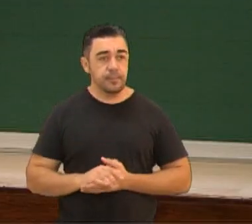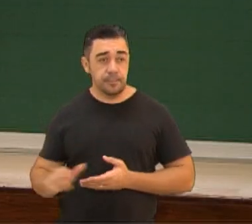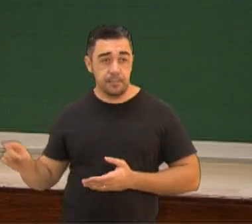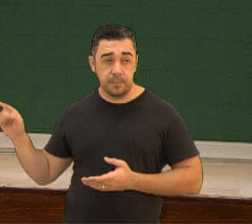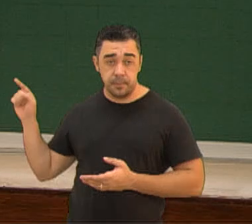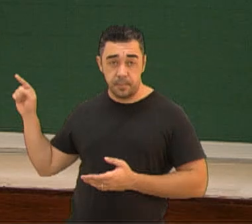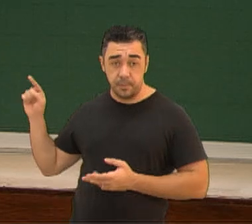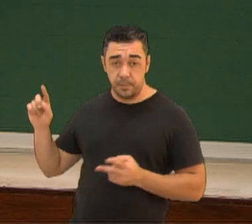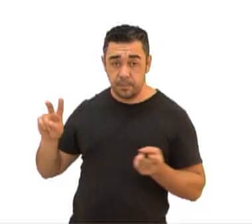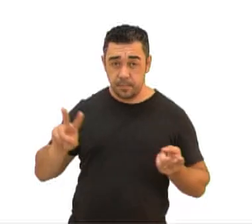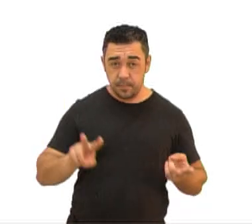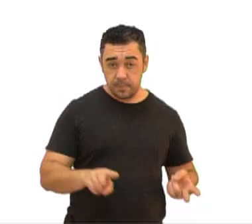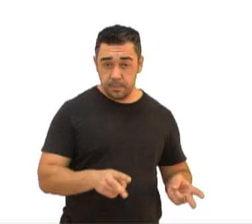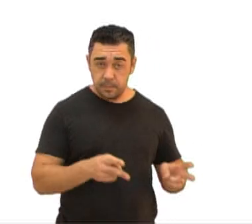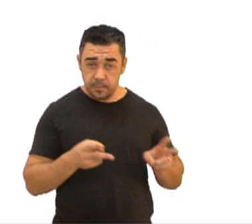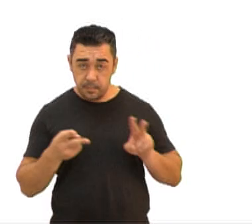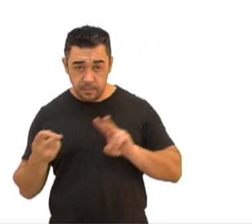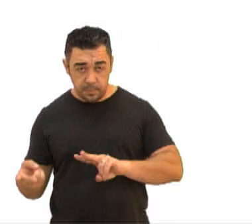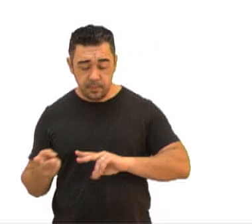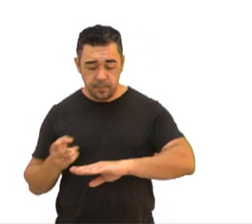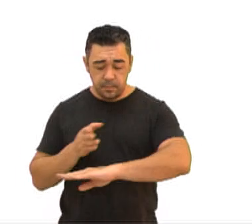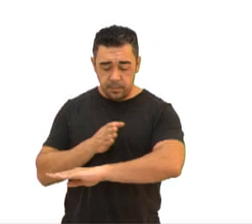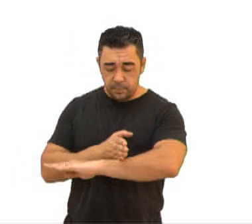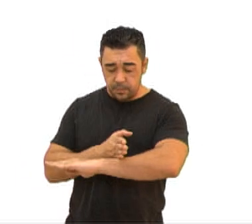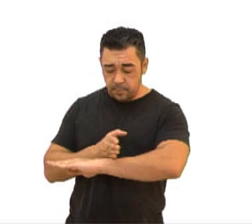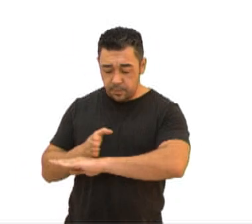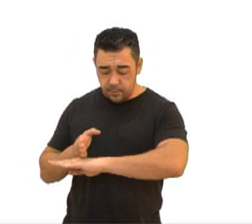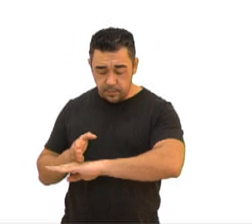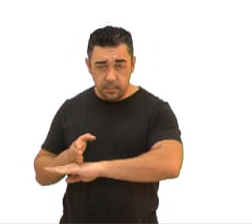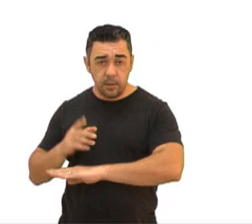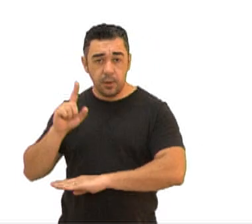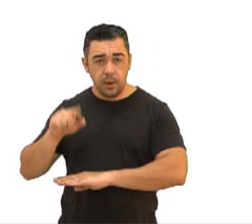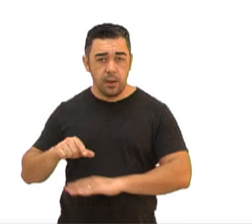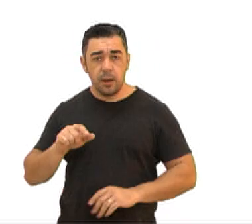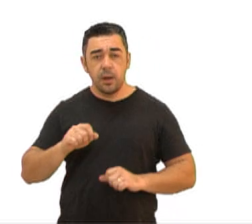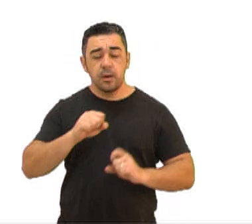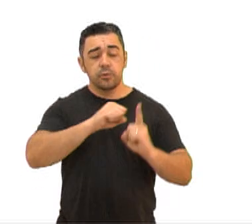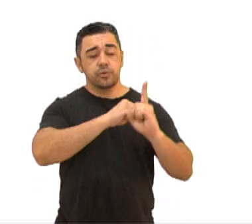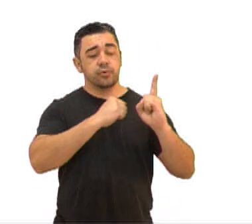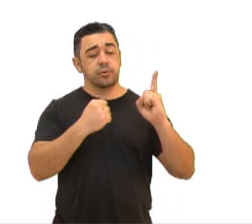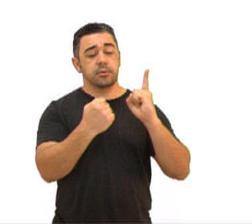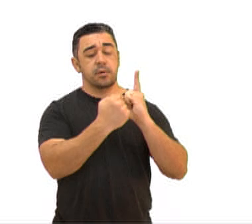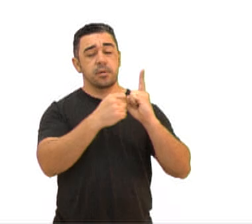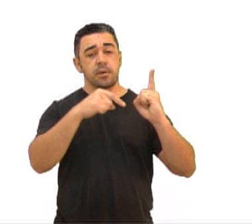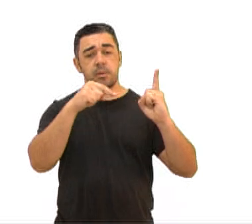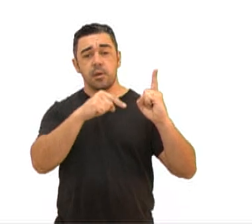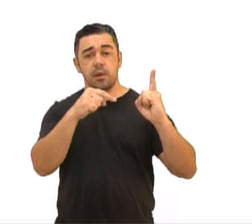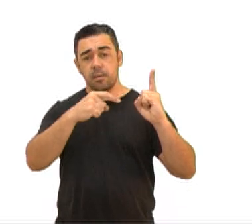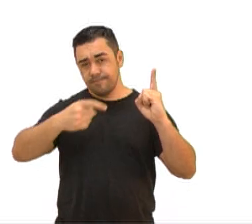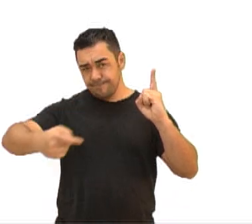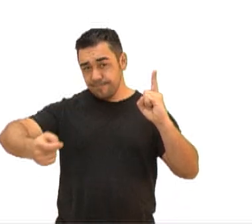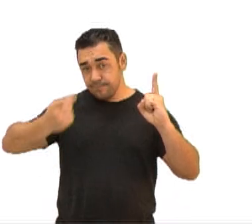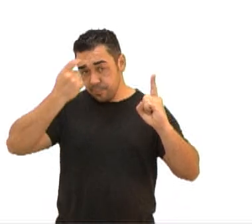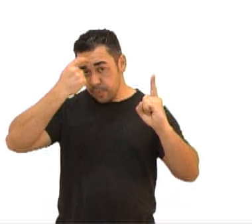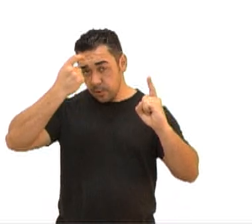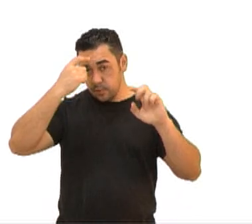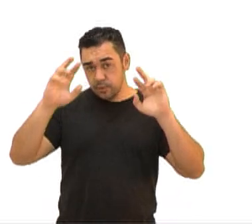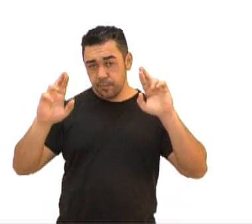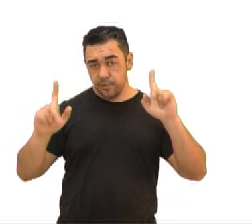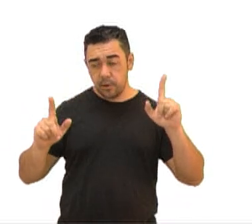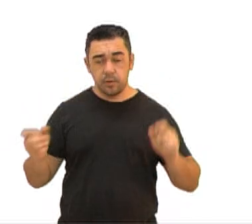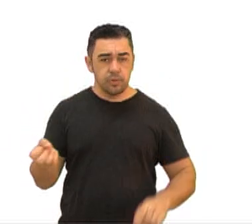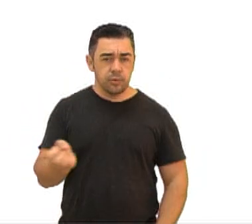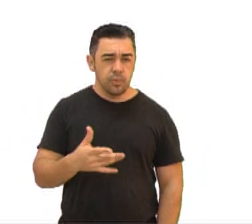nessa transição de eras históricas que a mentalidade da sociedade também será transformada. Novos modos de pensar,